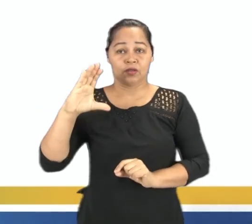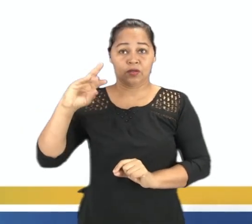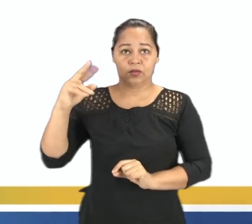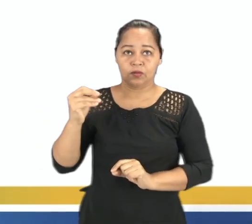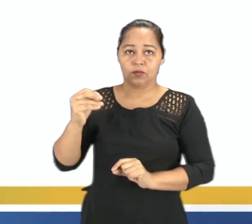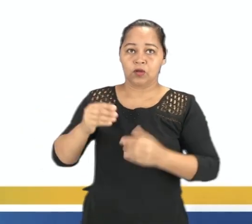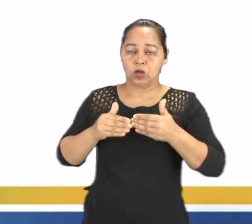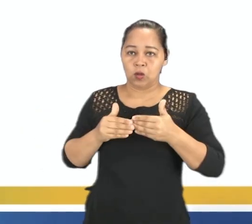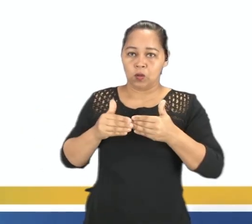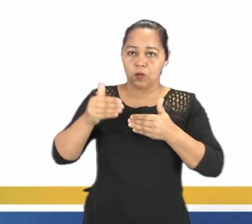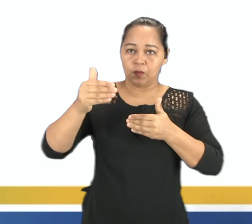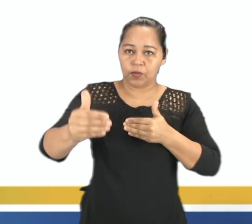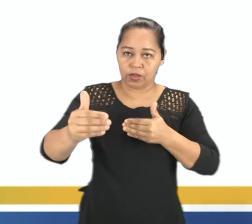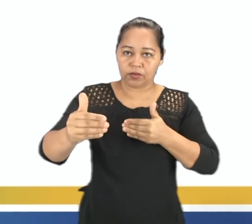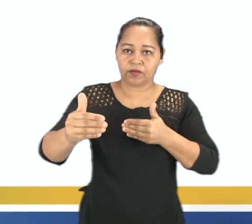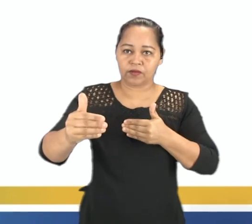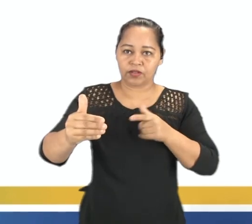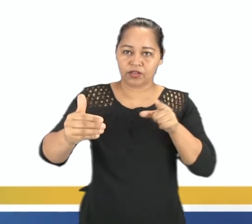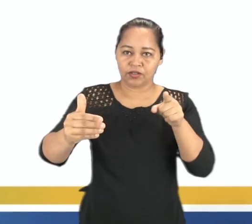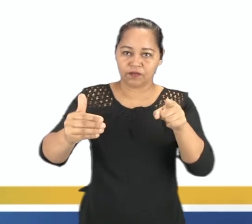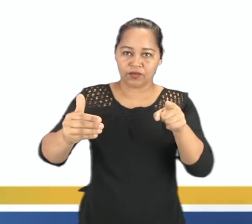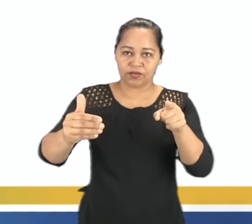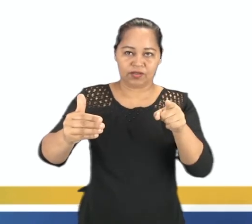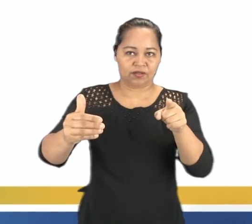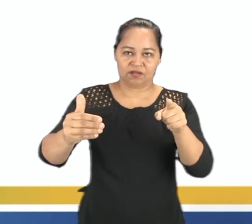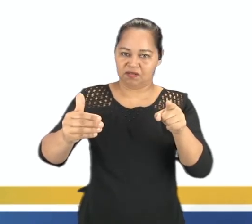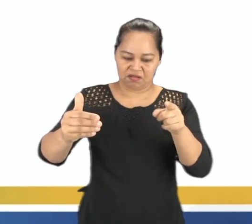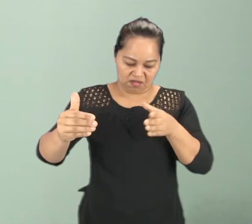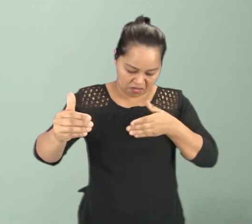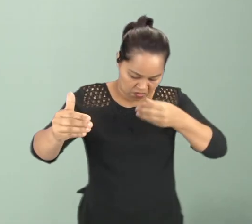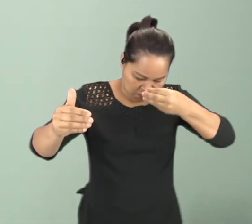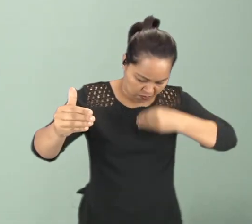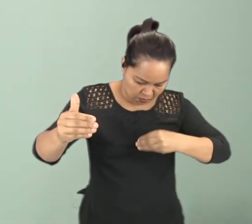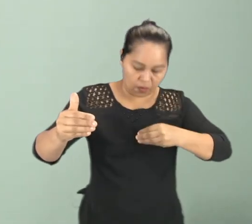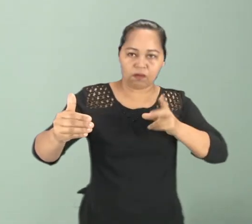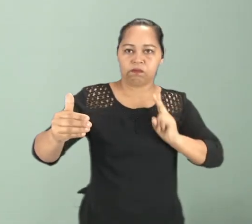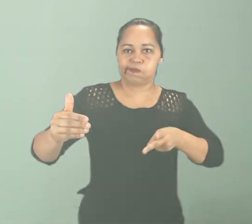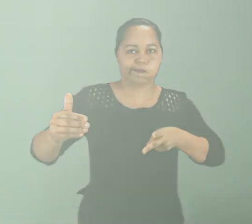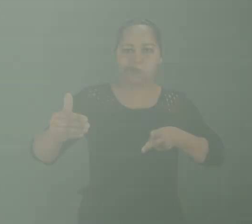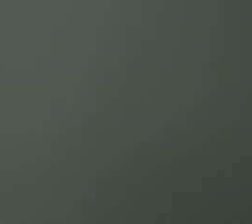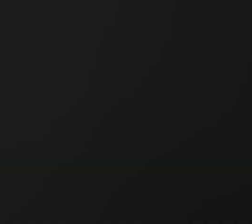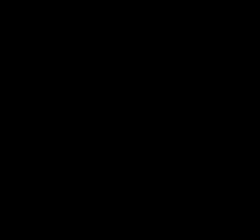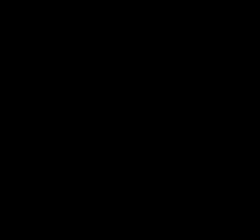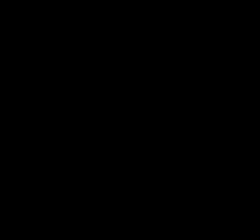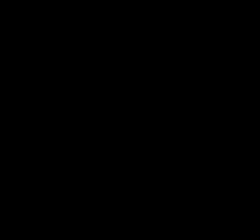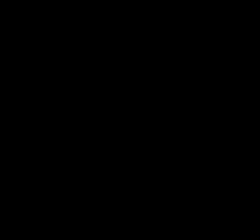um passo à frente e você não está mais no mesmo lugar. Muito obrigado.